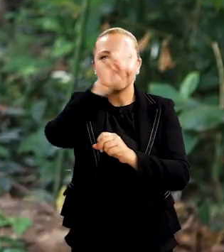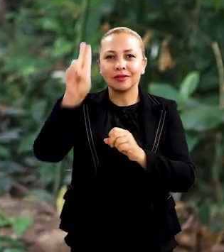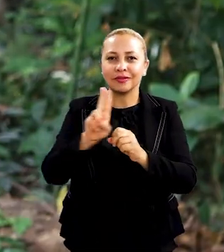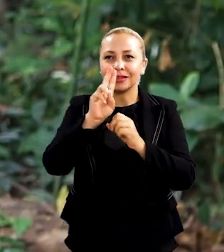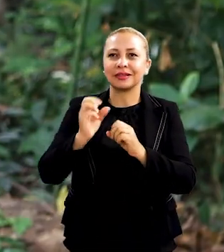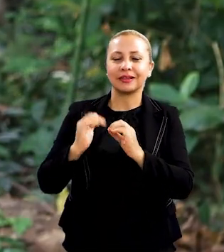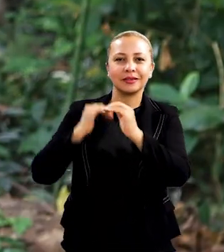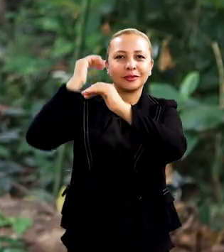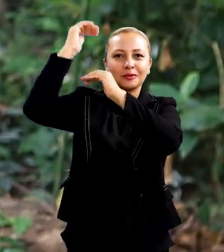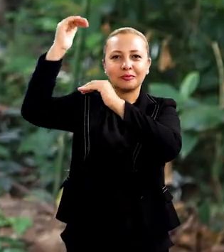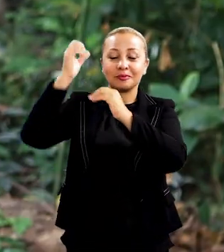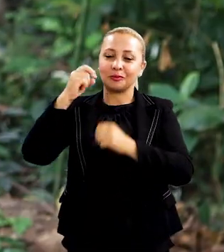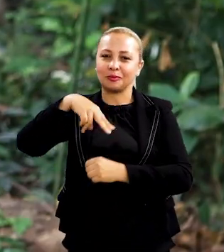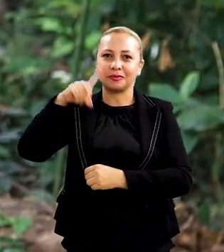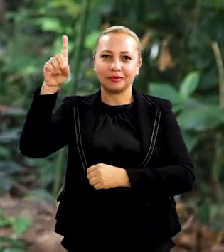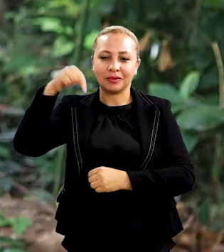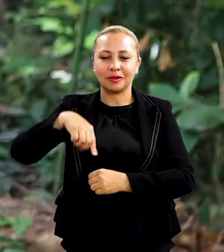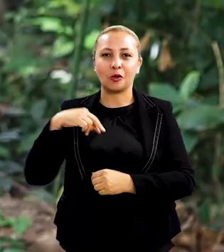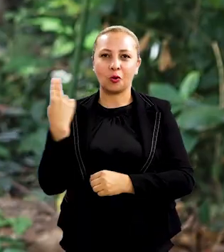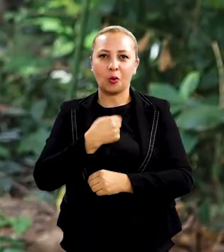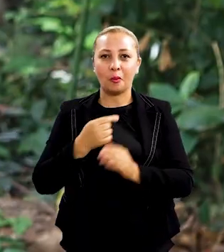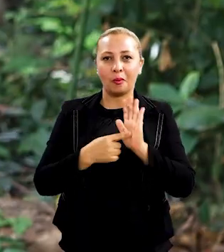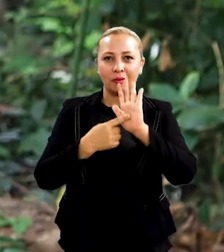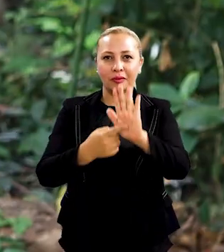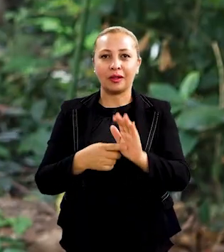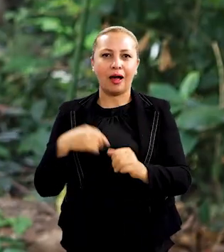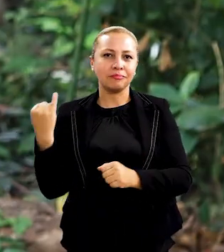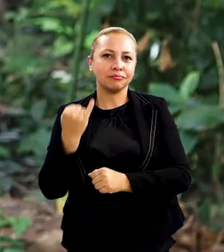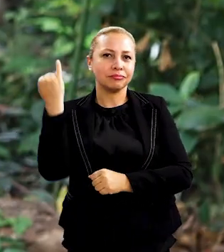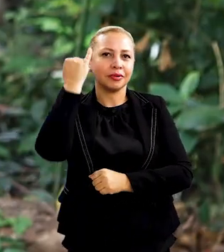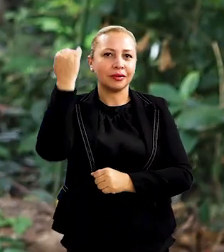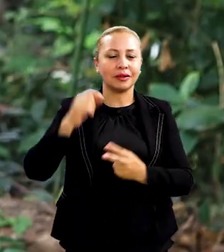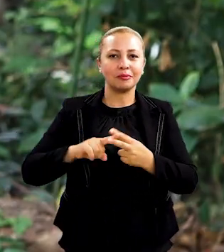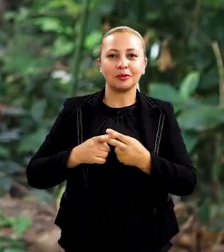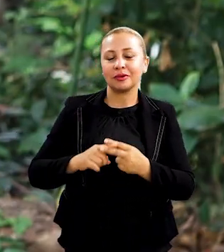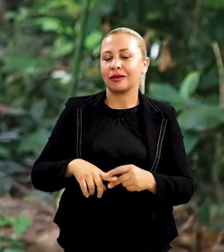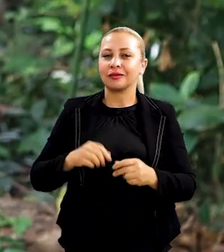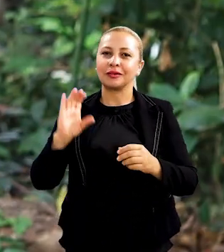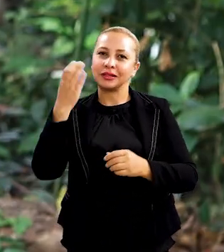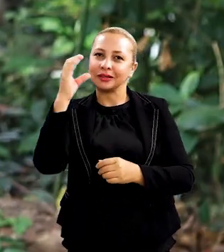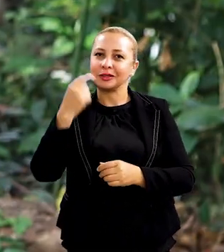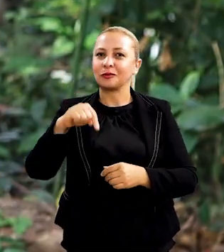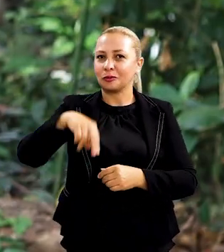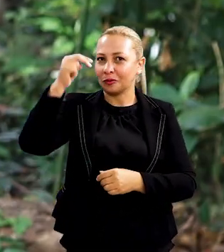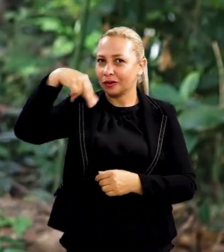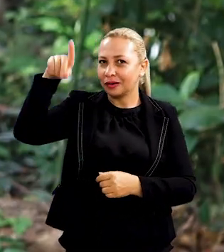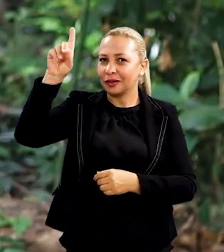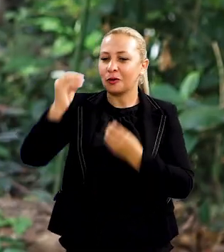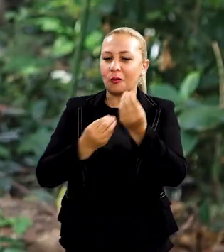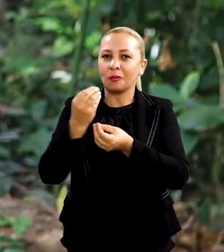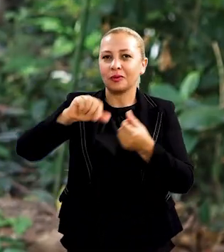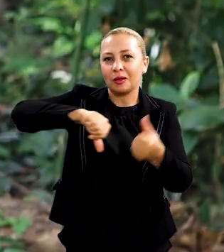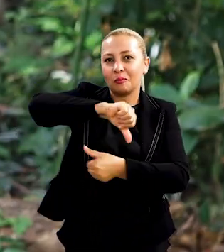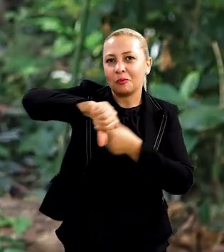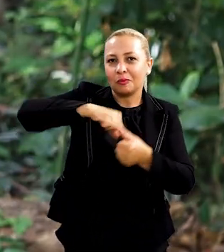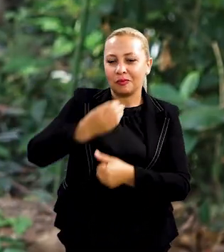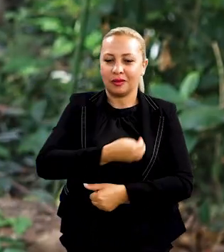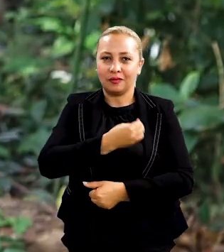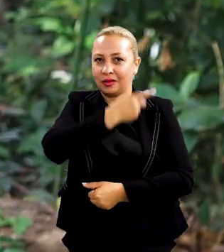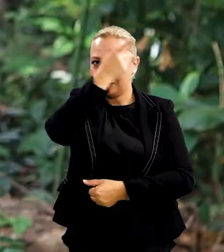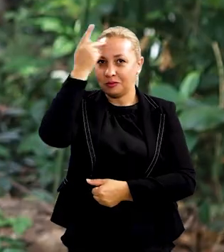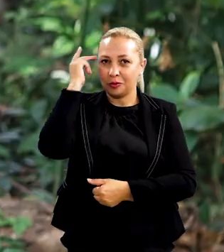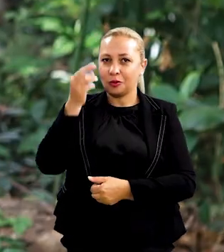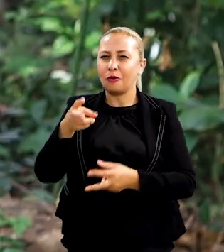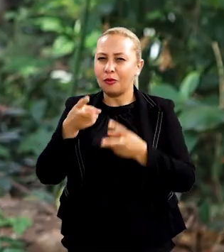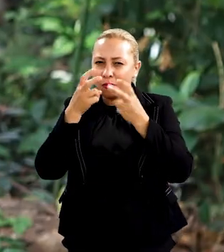ensino superior nordestinas. Aqui a gente mostra a importância das produções científicas do Nordeste e como elas têm transformado a vida das